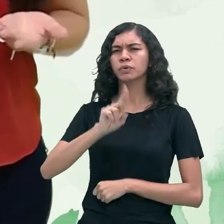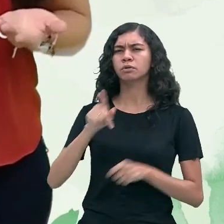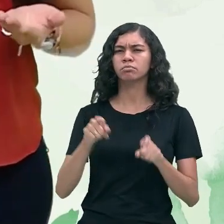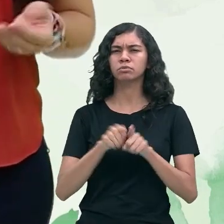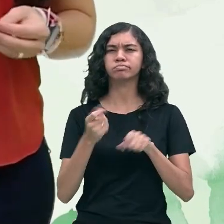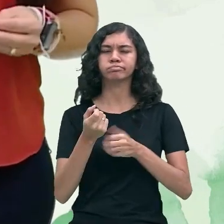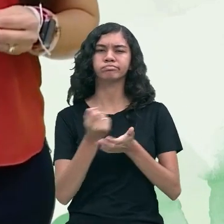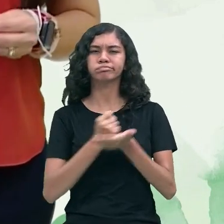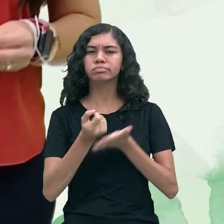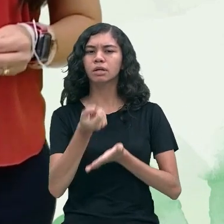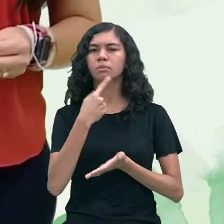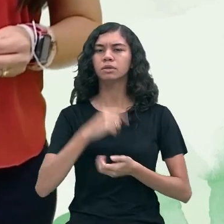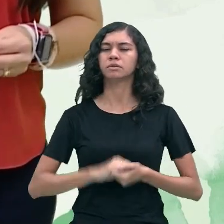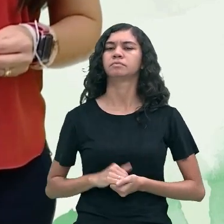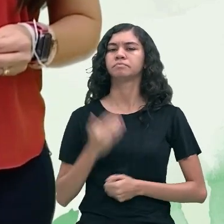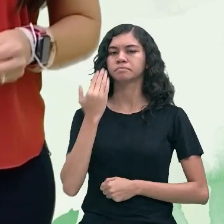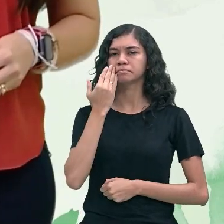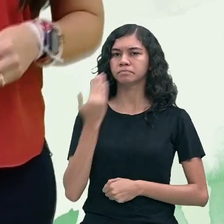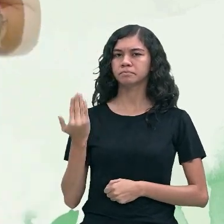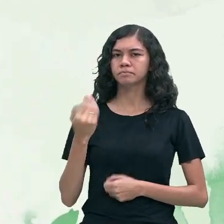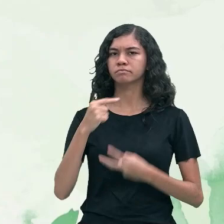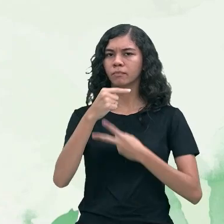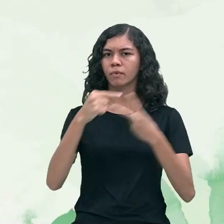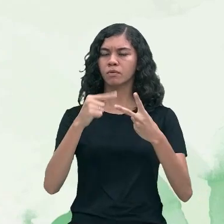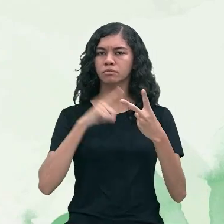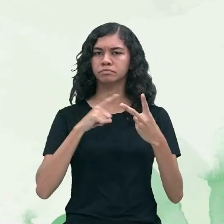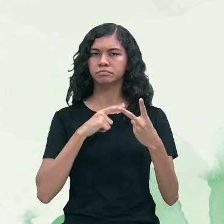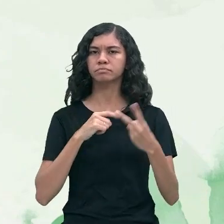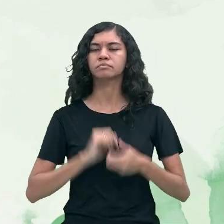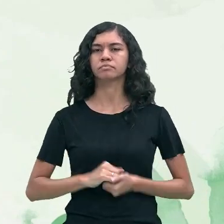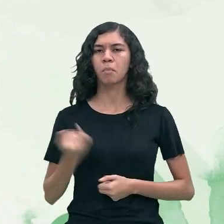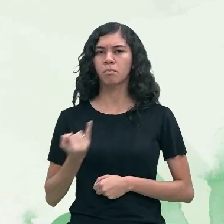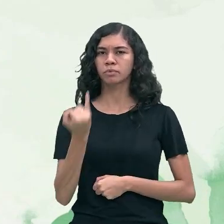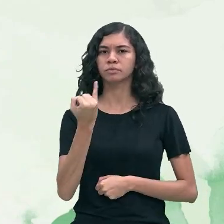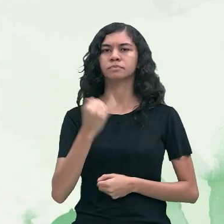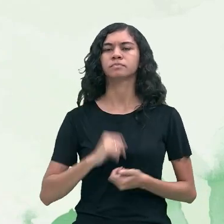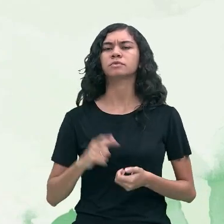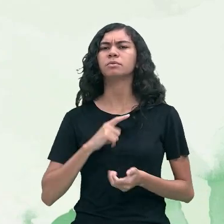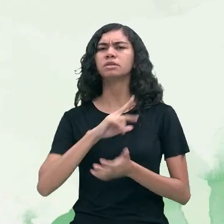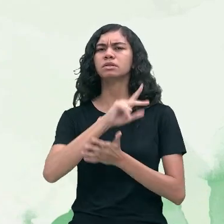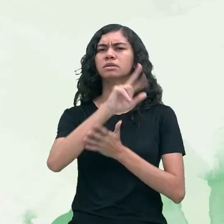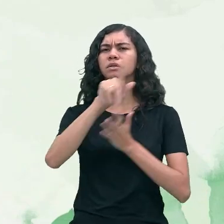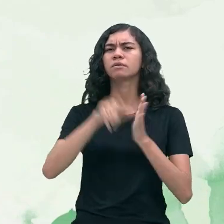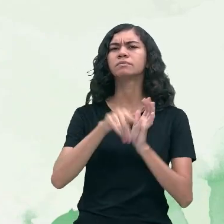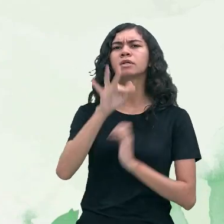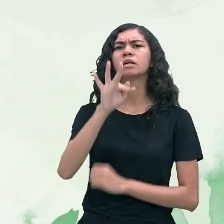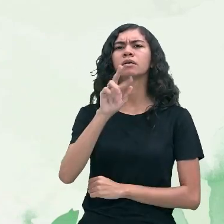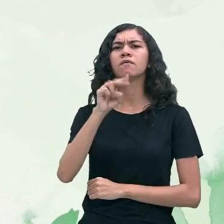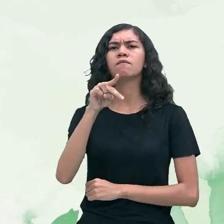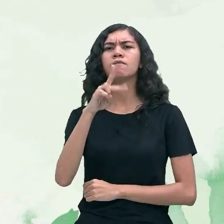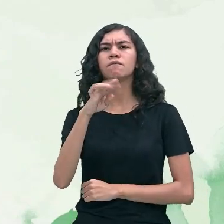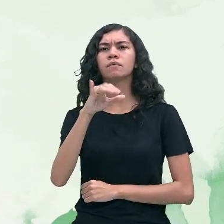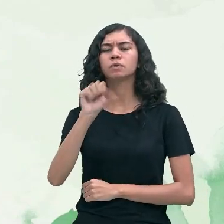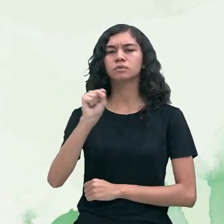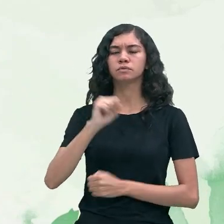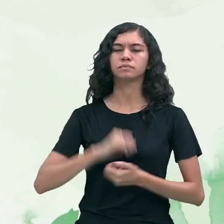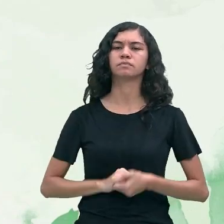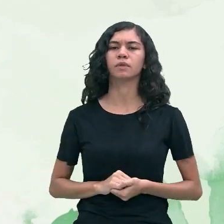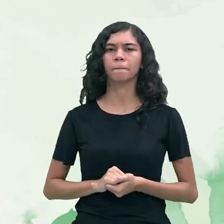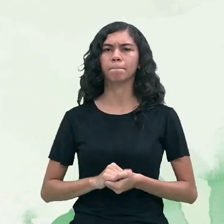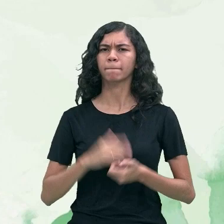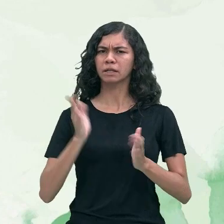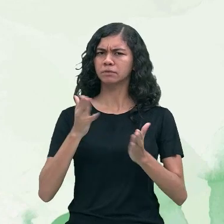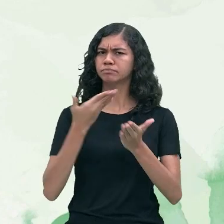a andiroba e a copaíba. E também temos inúmeros fungos na nossa região, aqueles que já foram